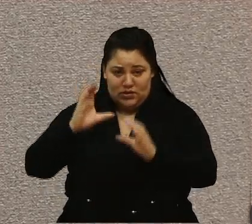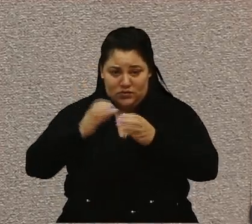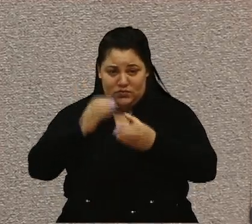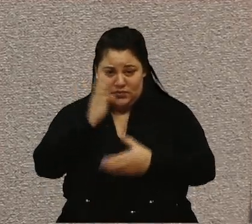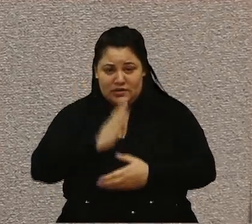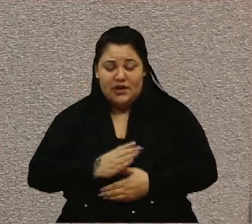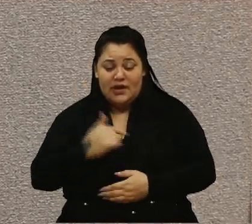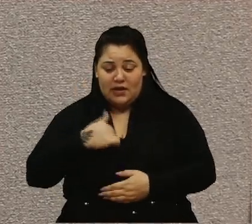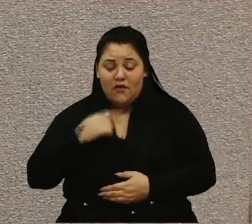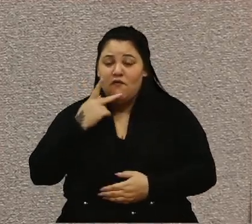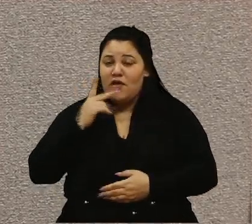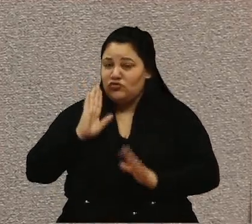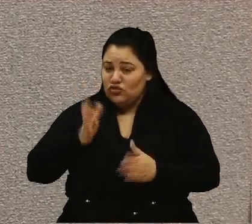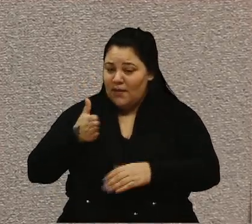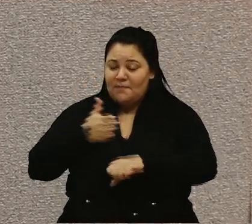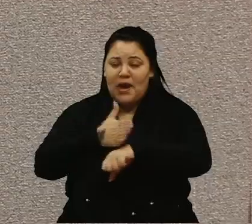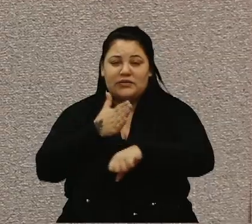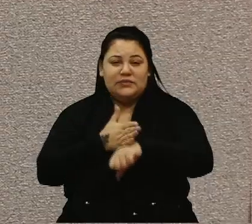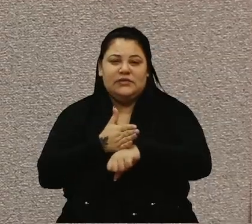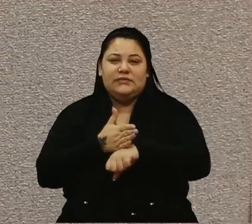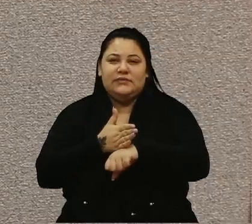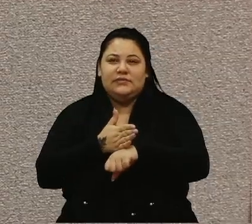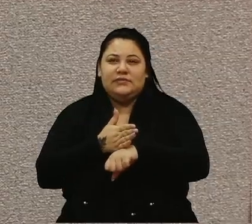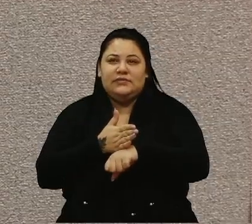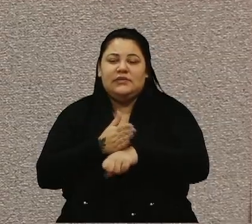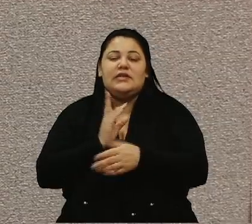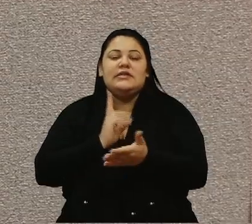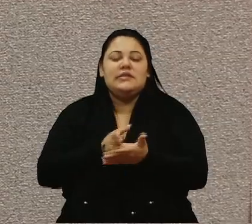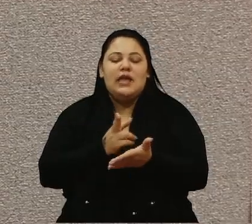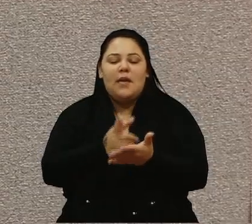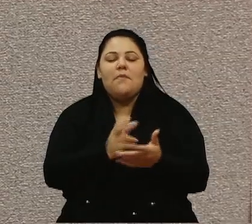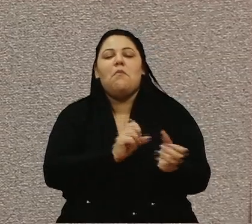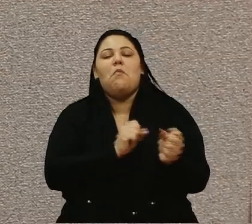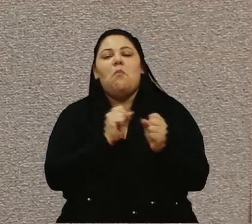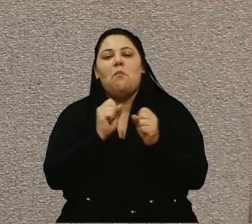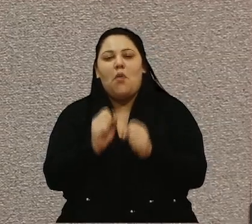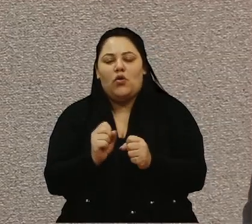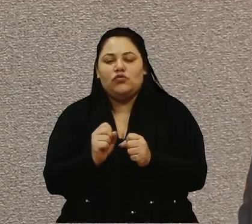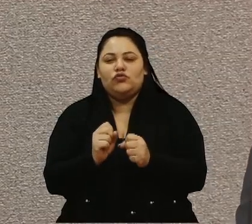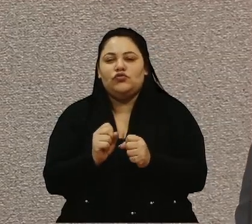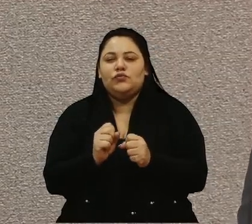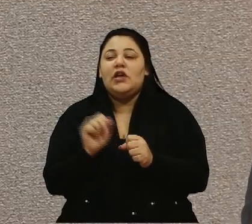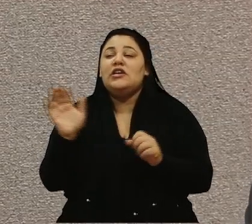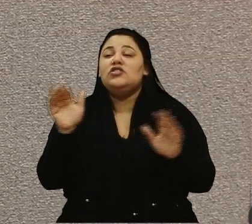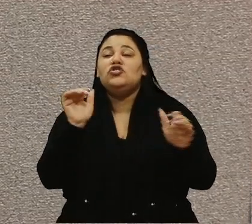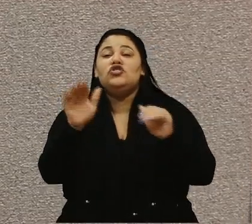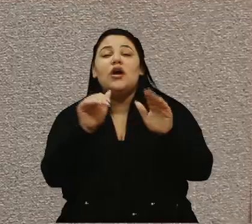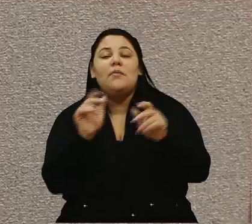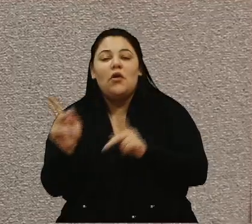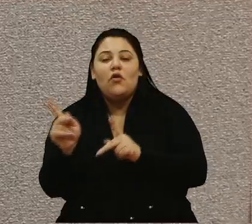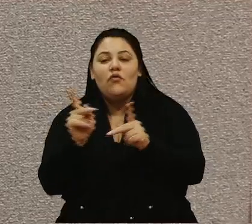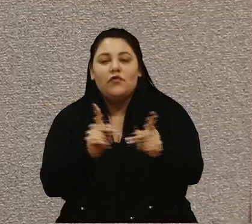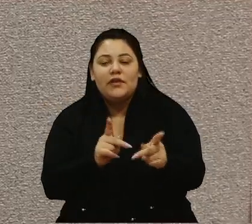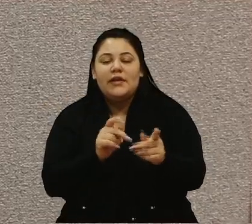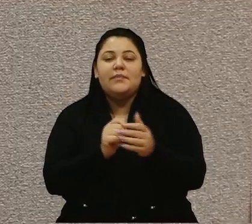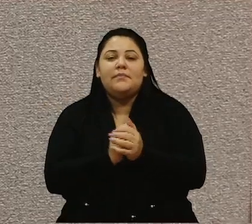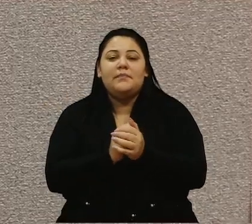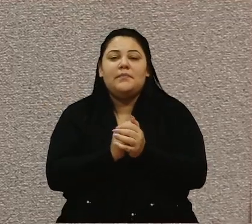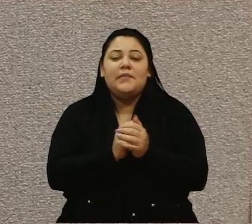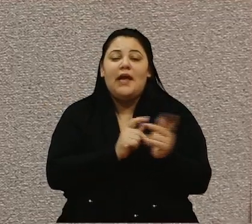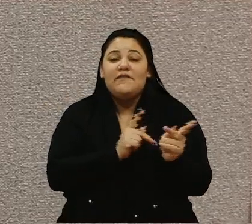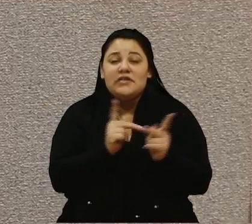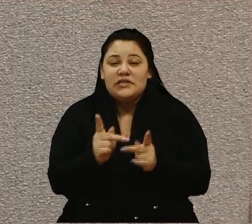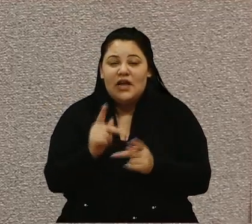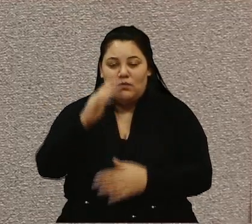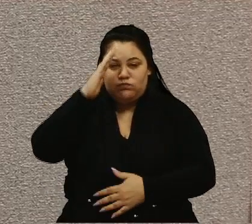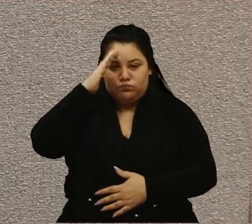como membro, sempre que pode, convida esses pracinhas para irem nos seus quartéis